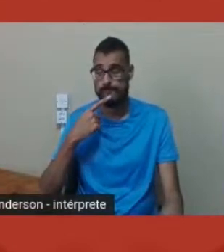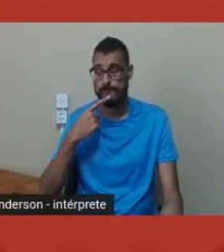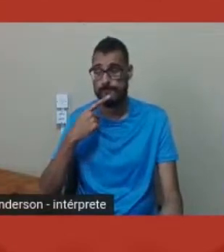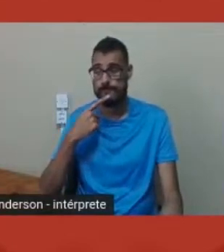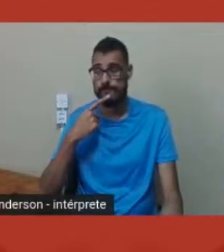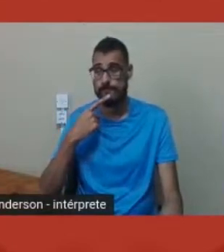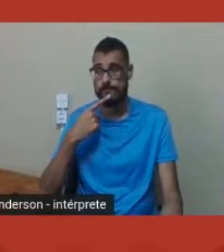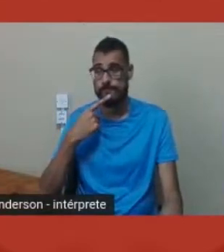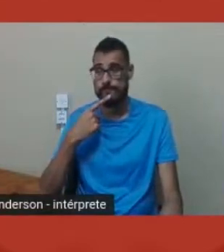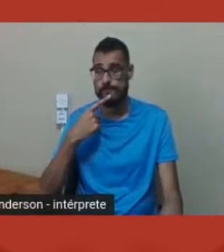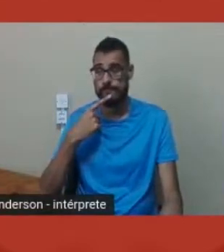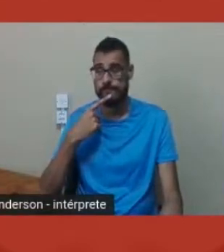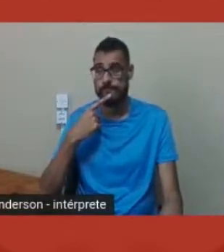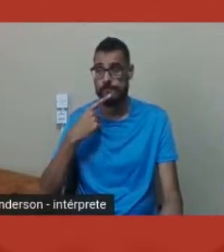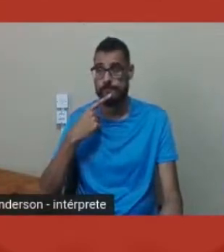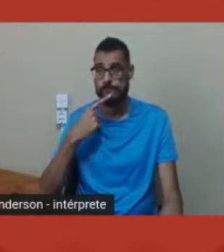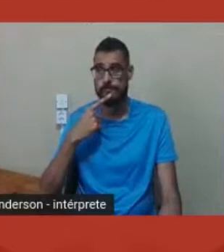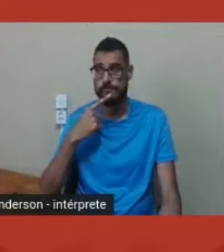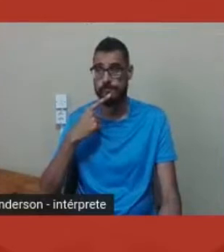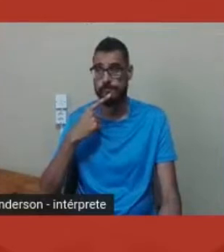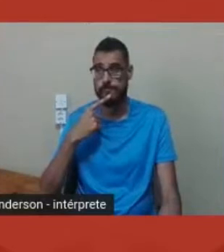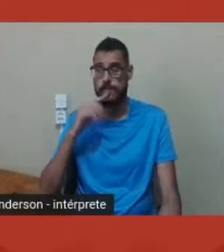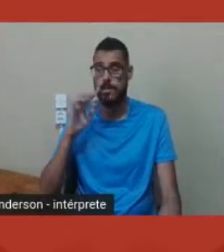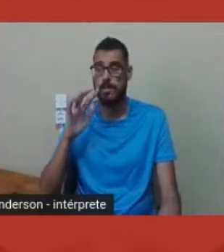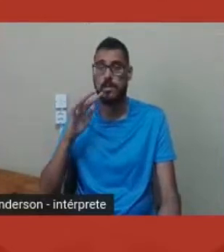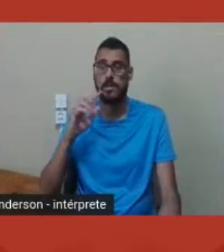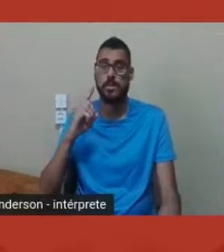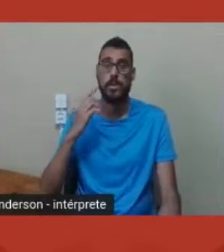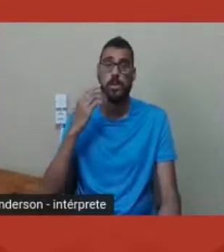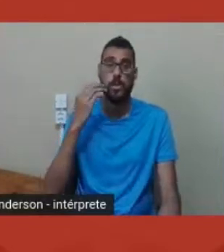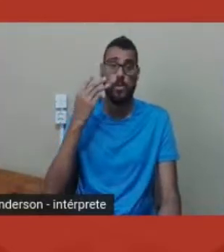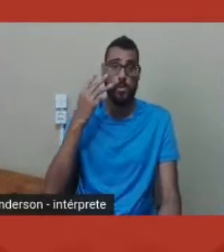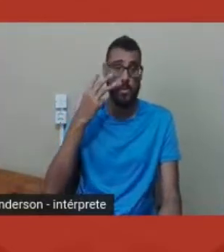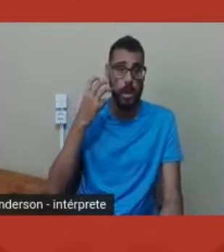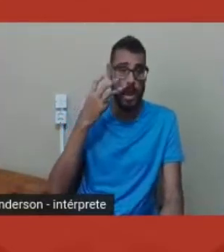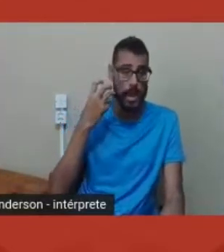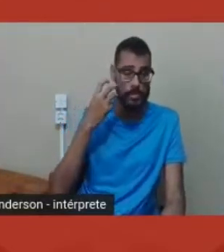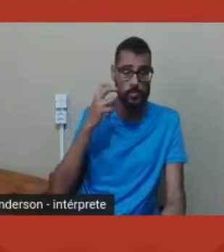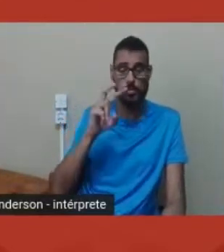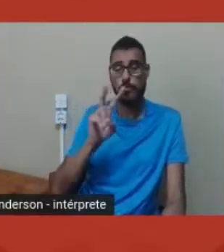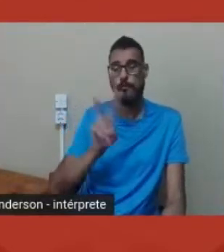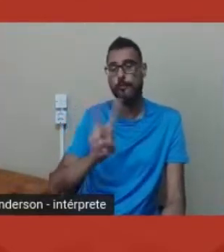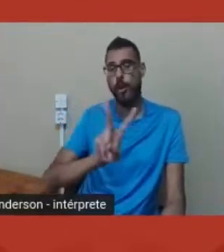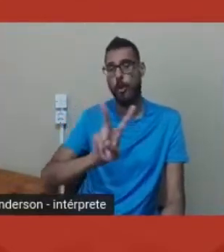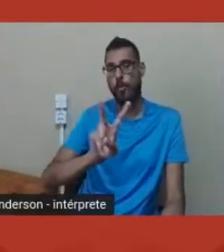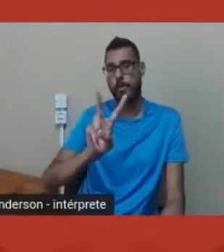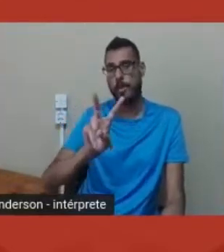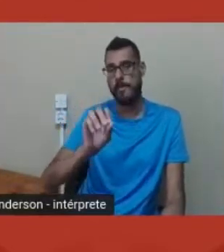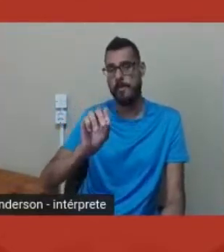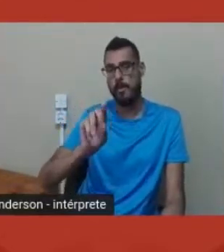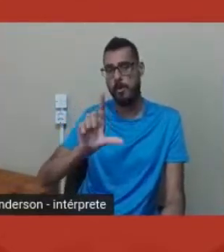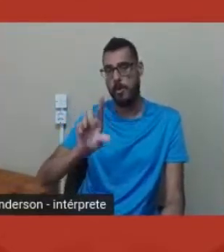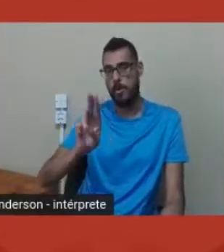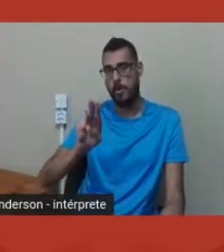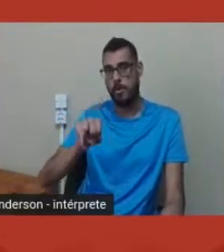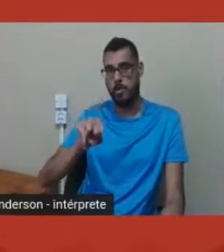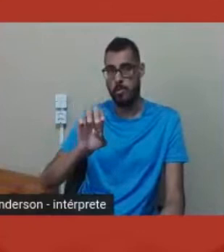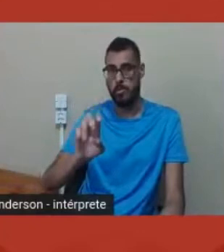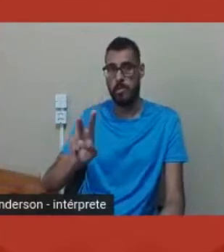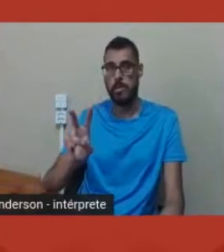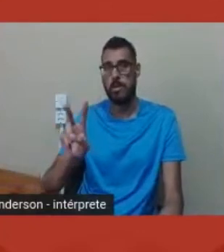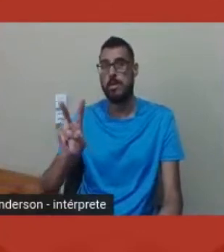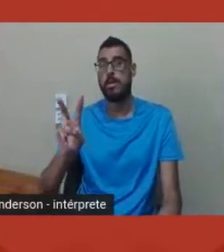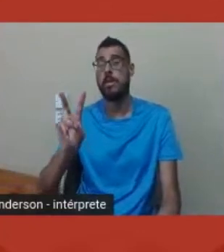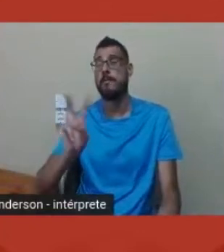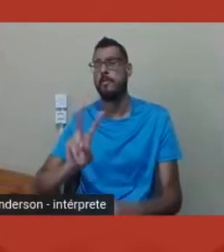Mas sobre o gato não ter volume fixo. Mas eu acho que a gente pode considerar isso,